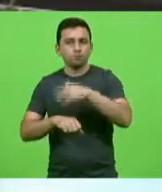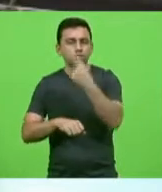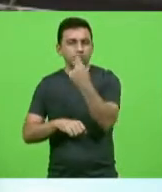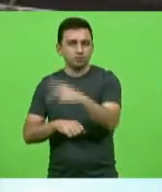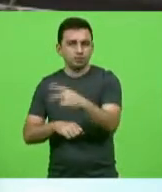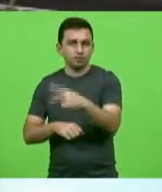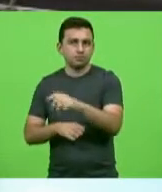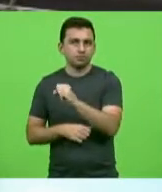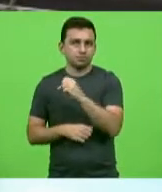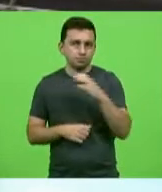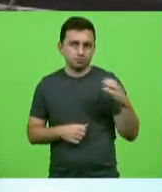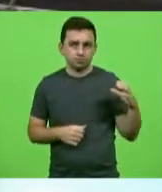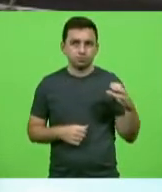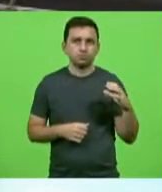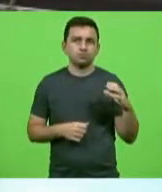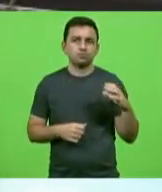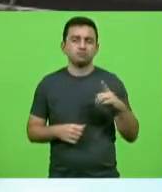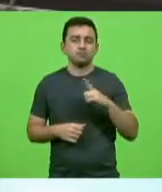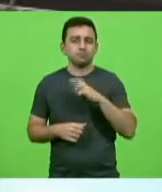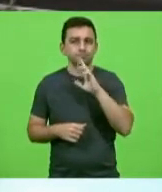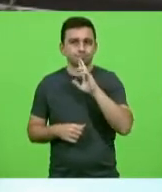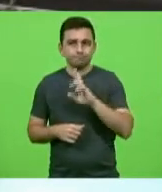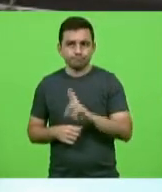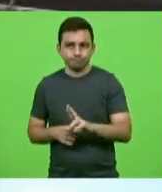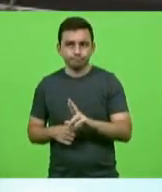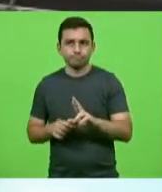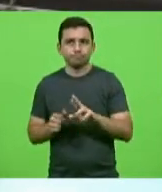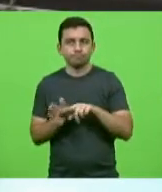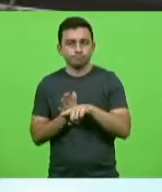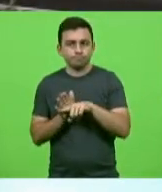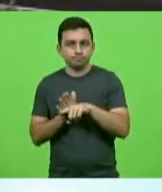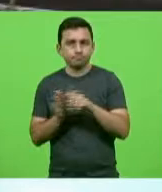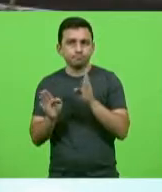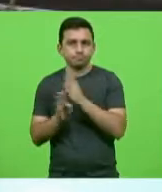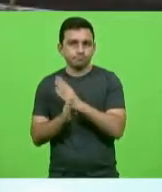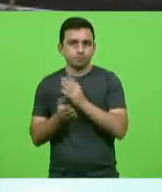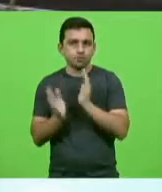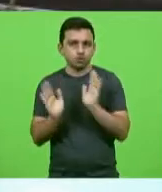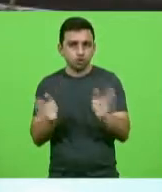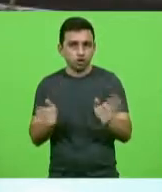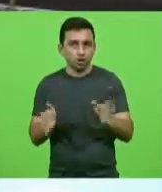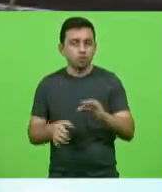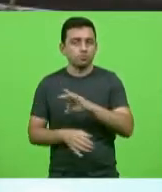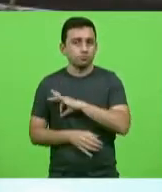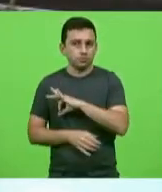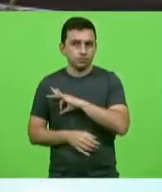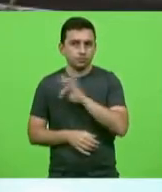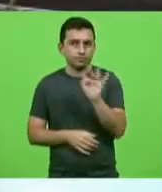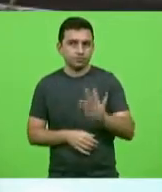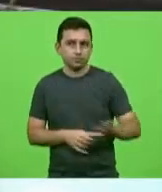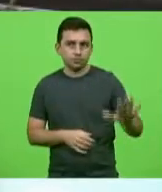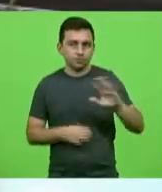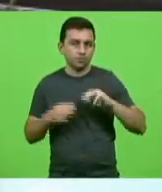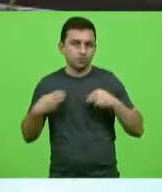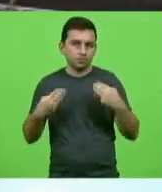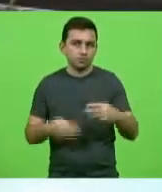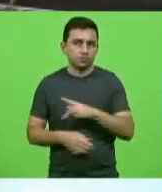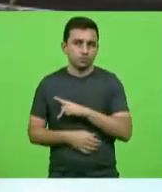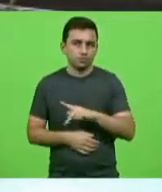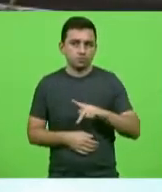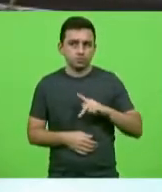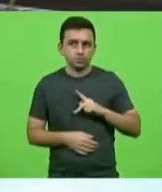Catarina, arrimando-se nos resultados das investigações encampadas pela Polícia Federal, Ministério